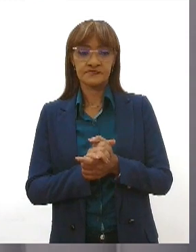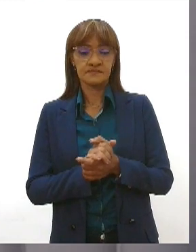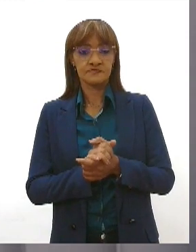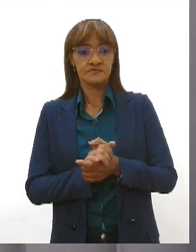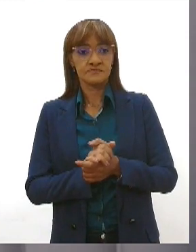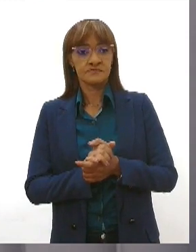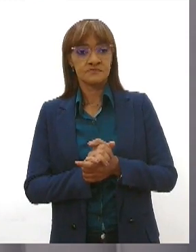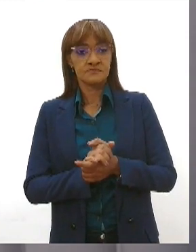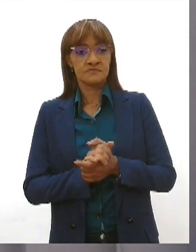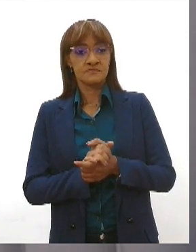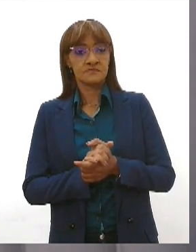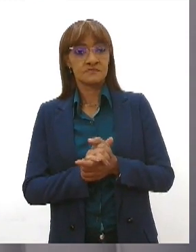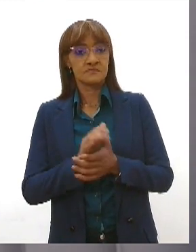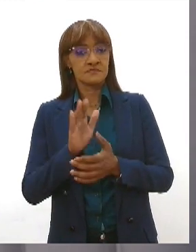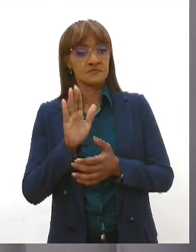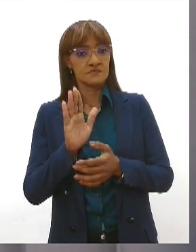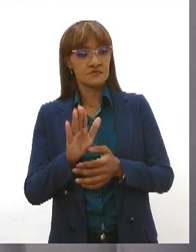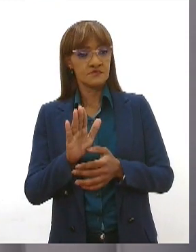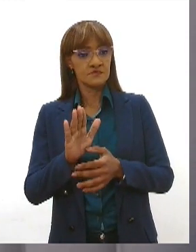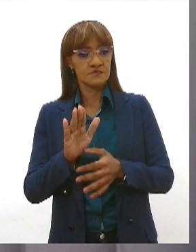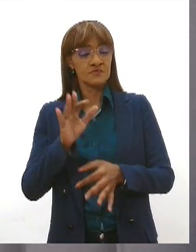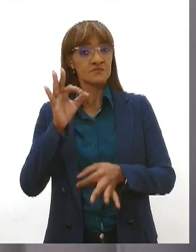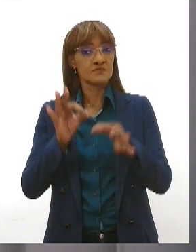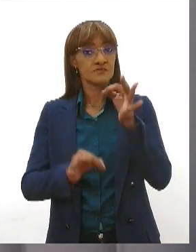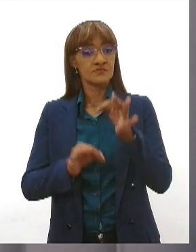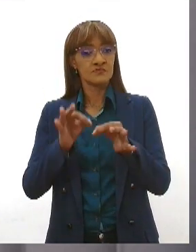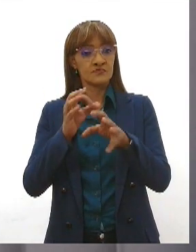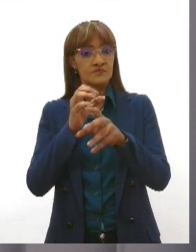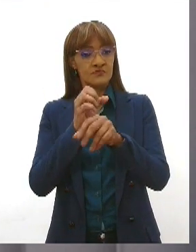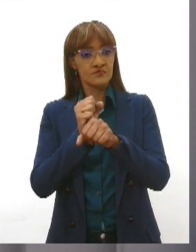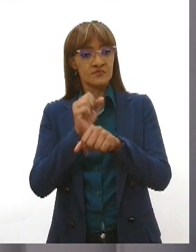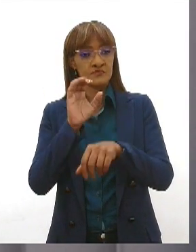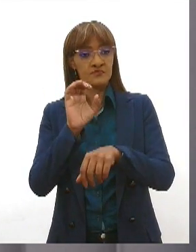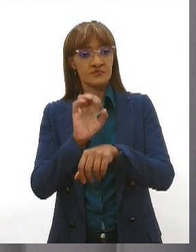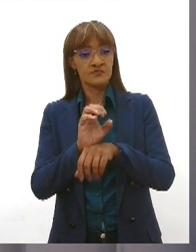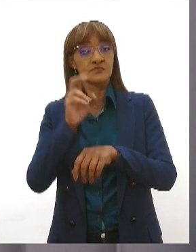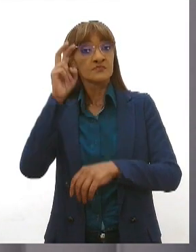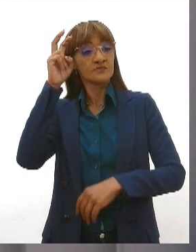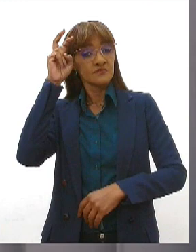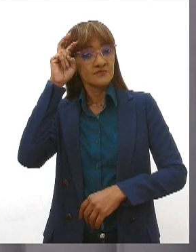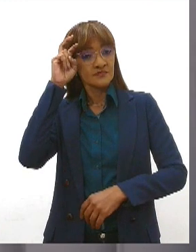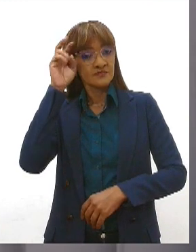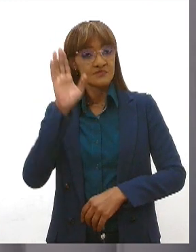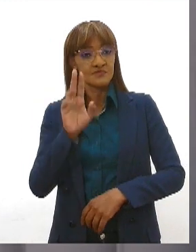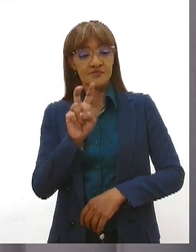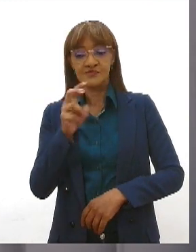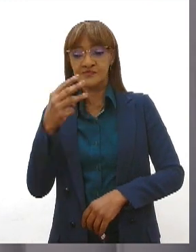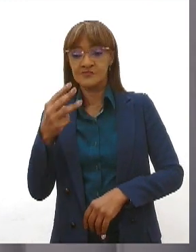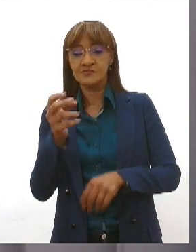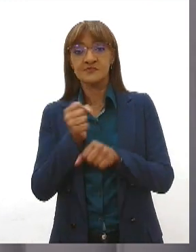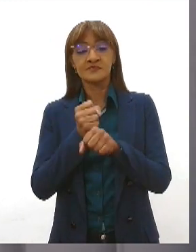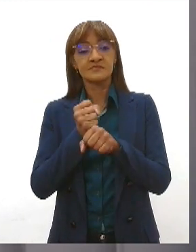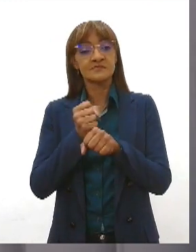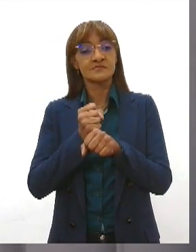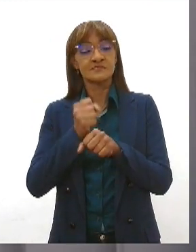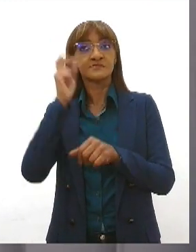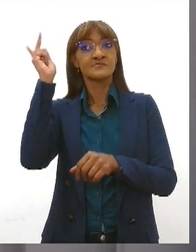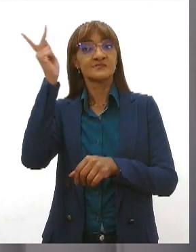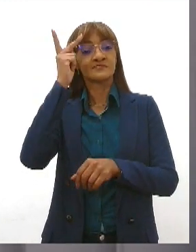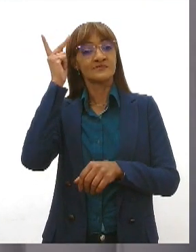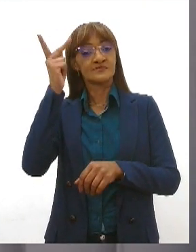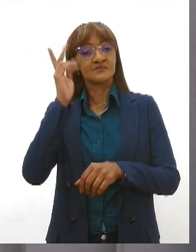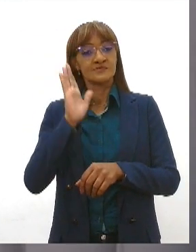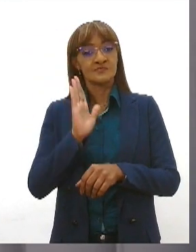E olha, o Tribunal de Contas do Estado comemorou nesta quinta-feira 53 anos de história e de desempenho do seu papel